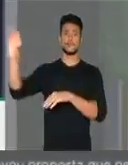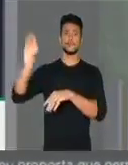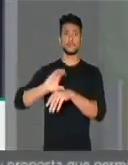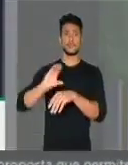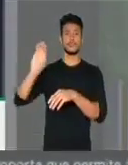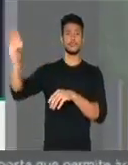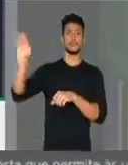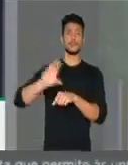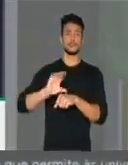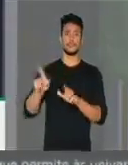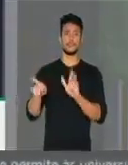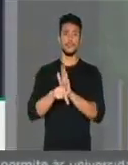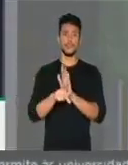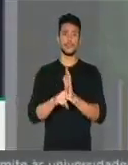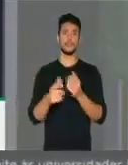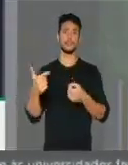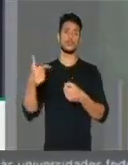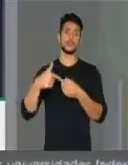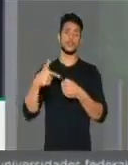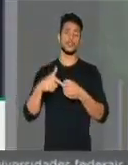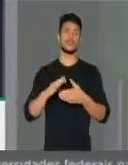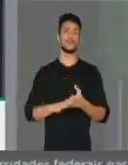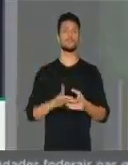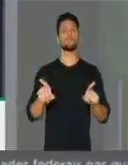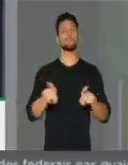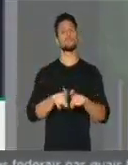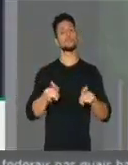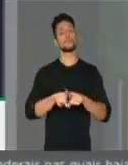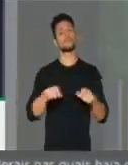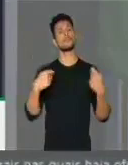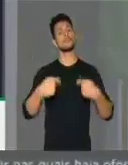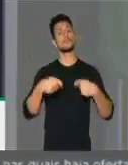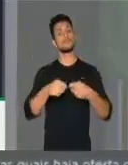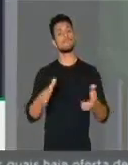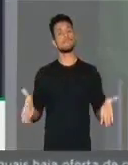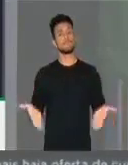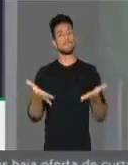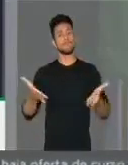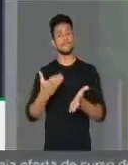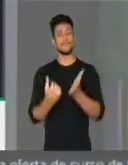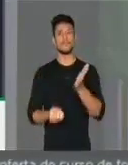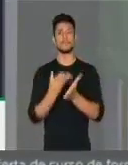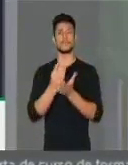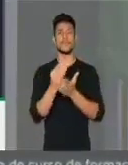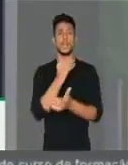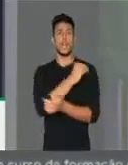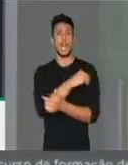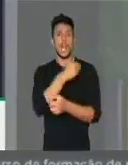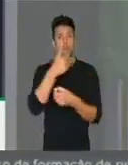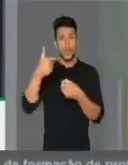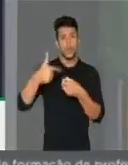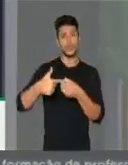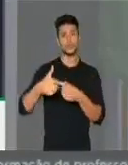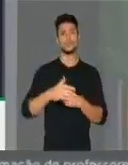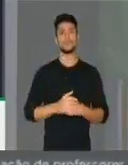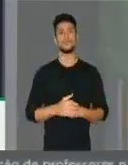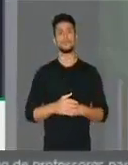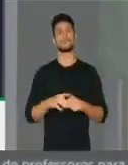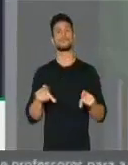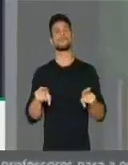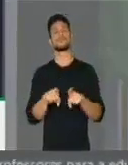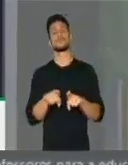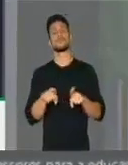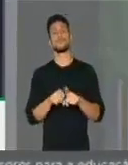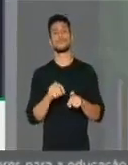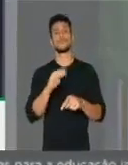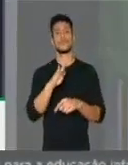de combustíveis fósseis. Vamos estimular a produção do etanol, do biodiesel, dos